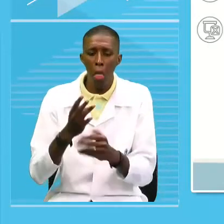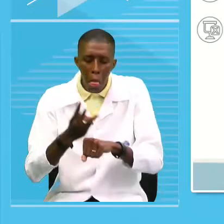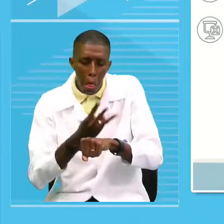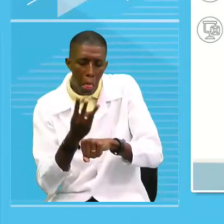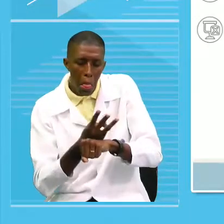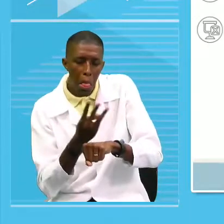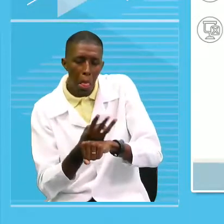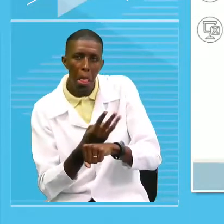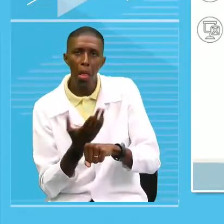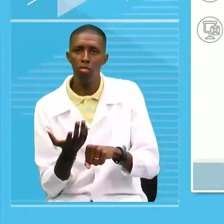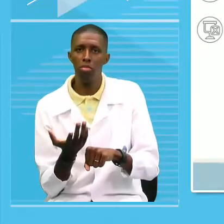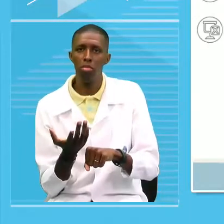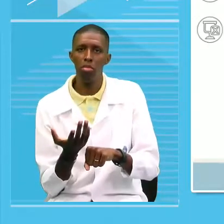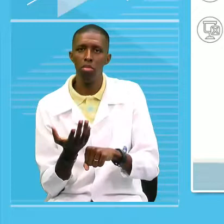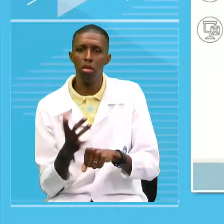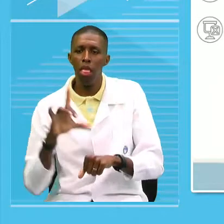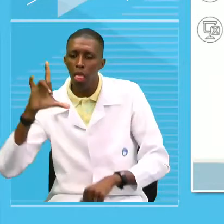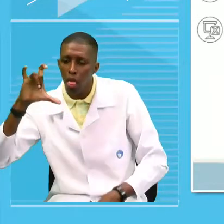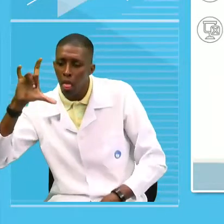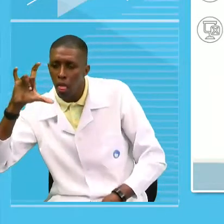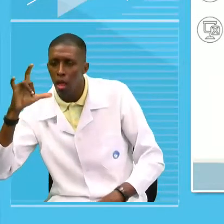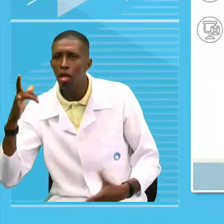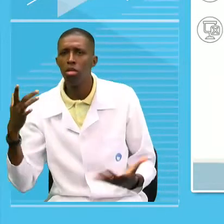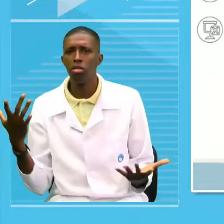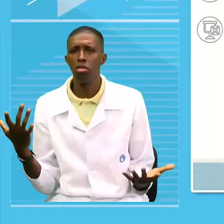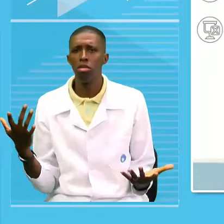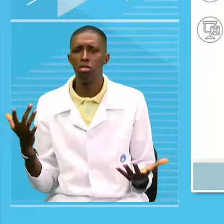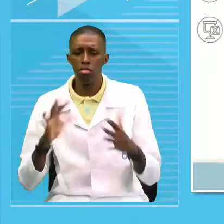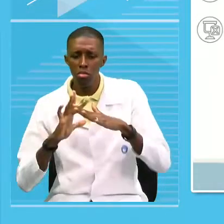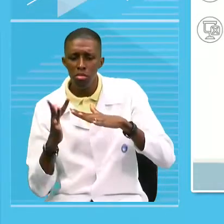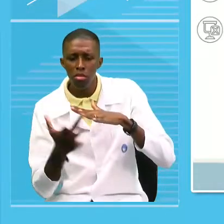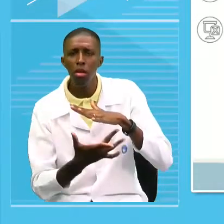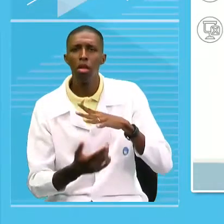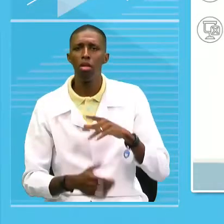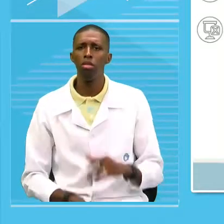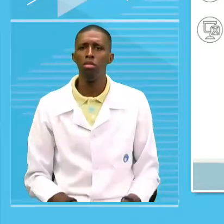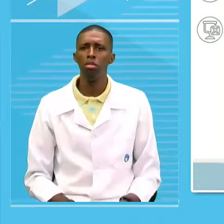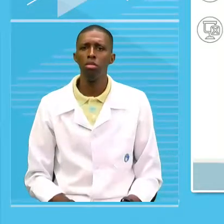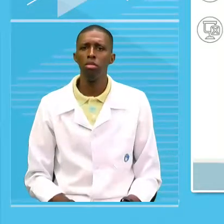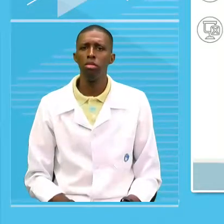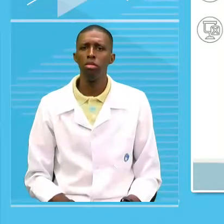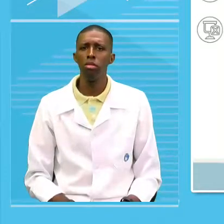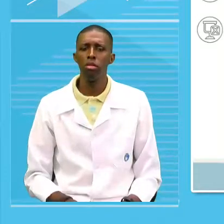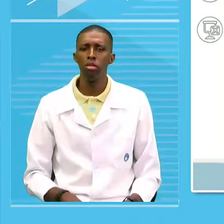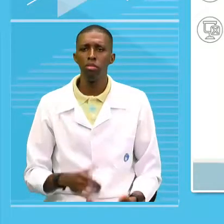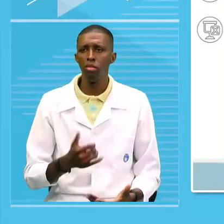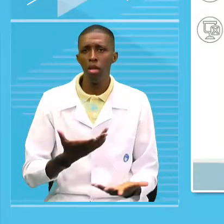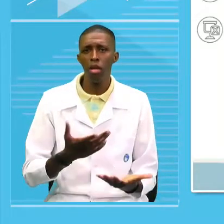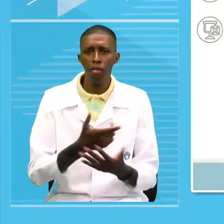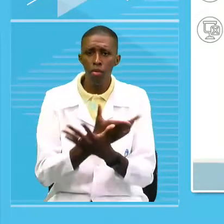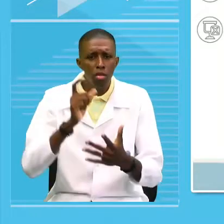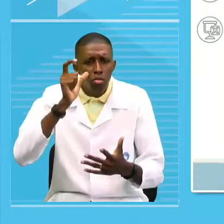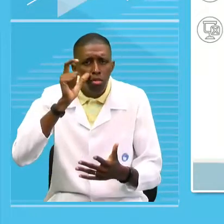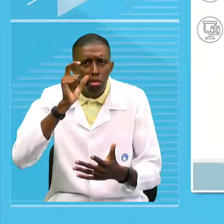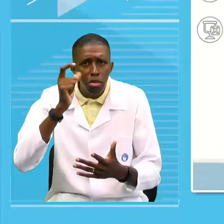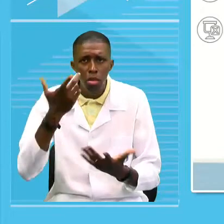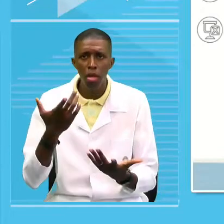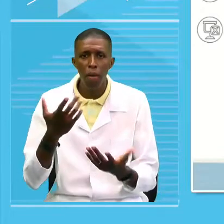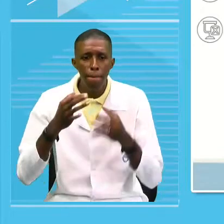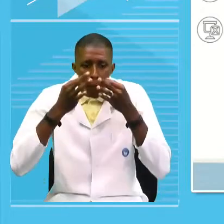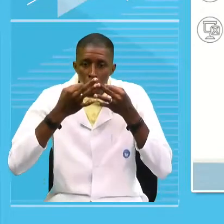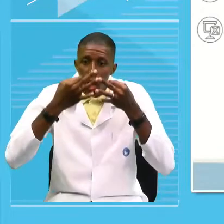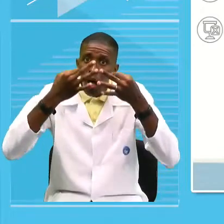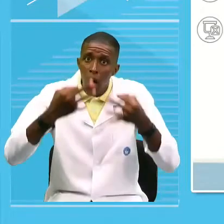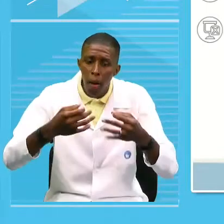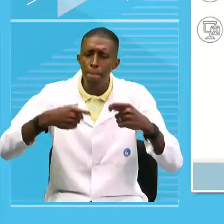aula no canal no YouTube no teu celular e toda hora tá caindo notificação do WhatsApp provavelmente não é nada